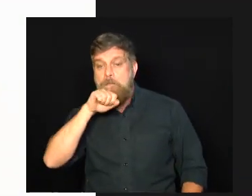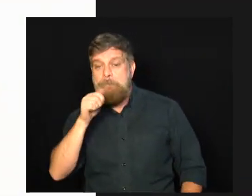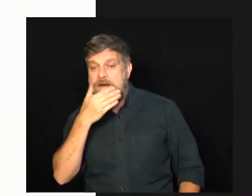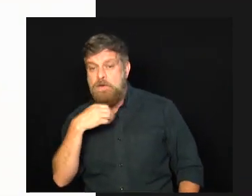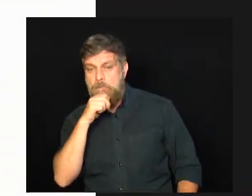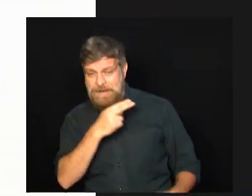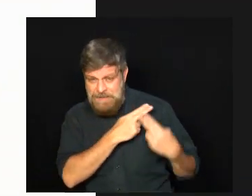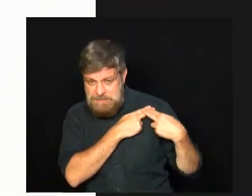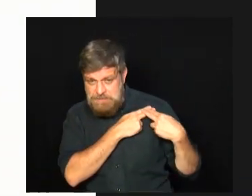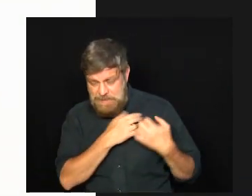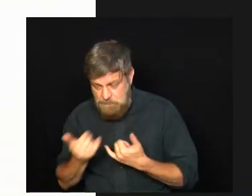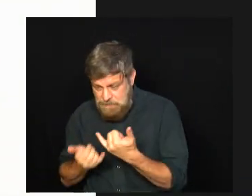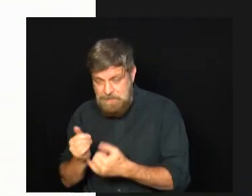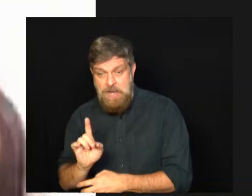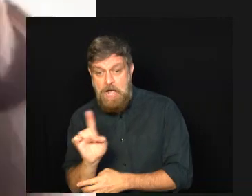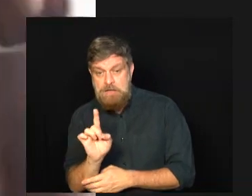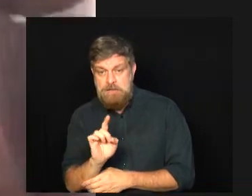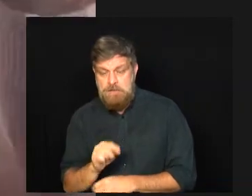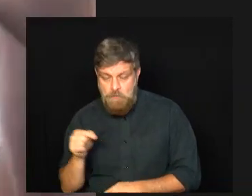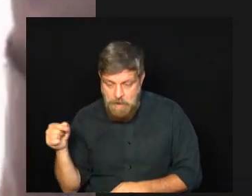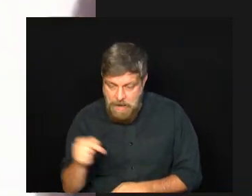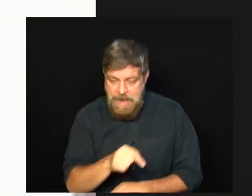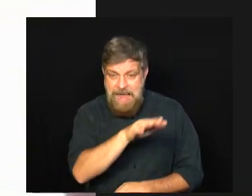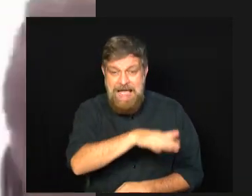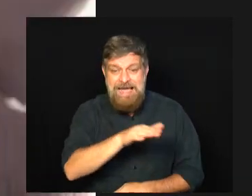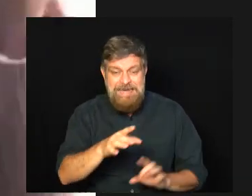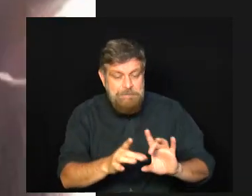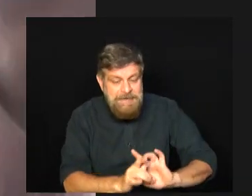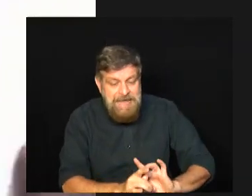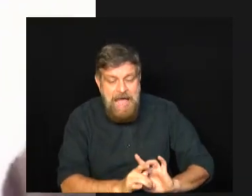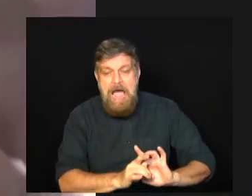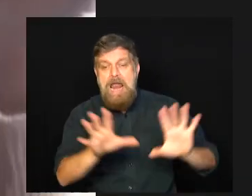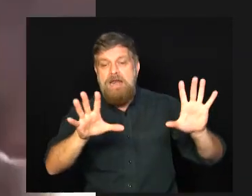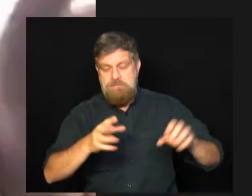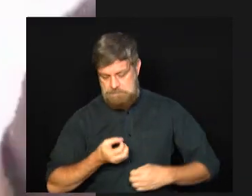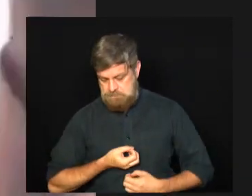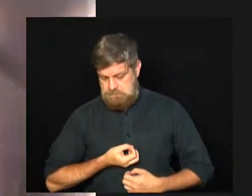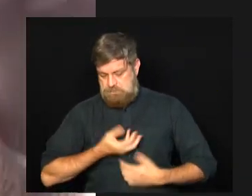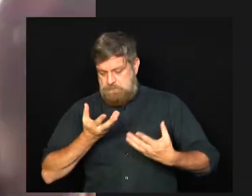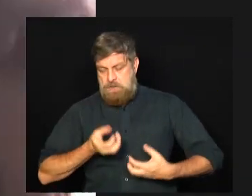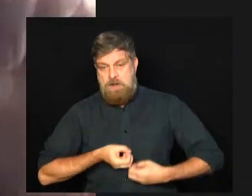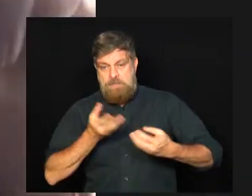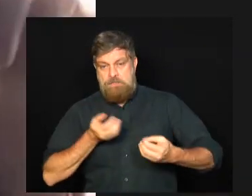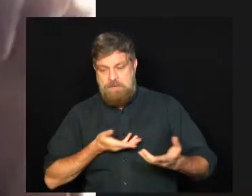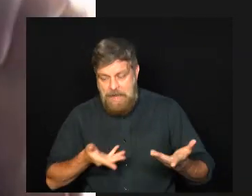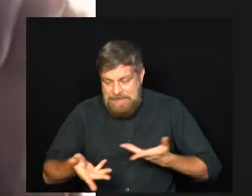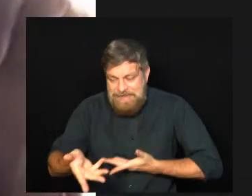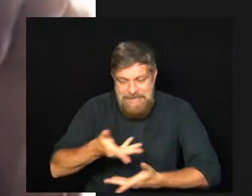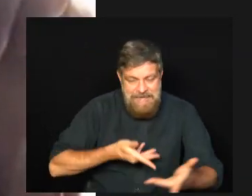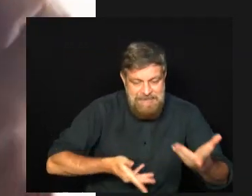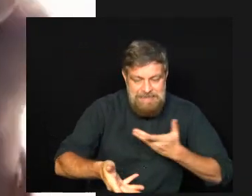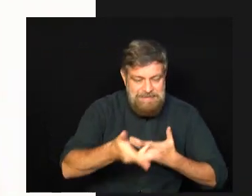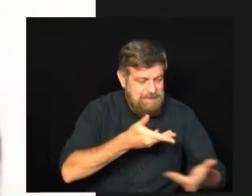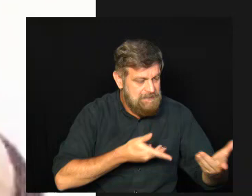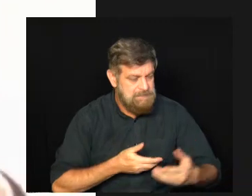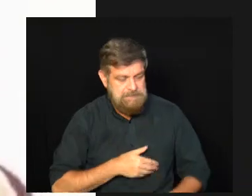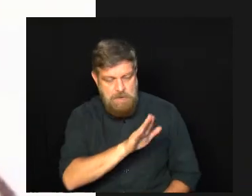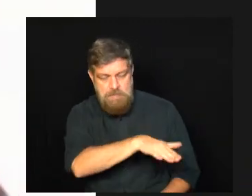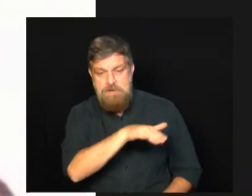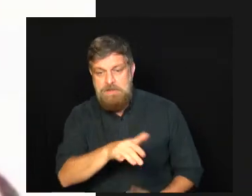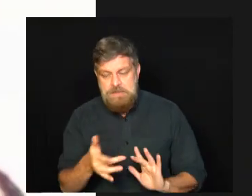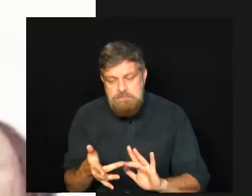papai. Eu insisto na brincadeira livre, espontânea com outras crianças. Por